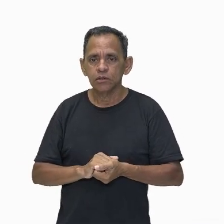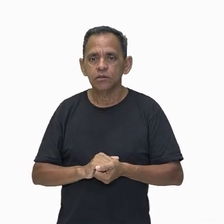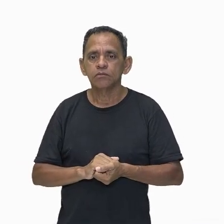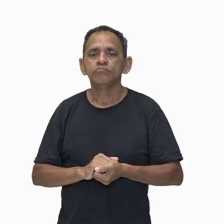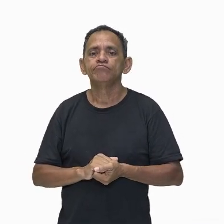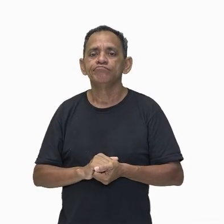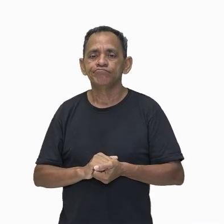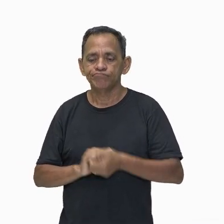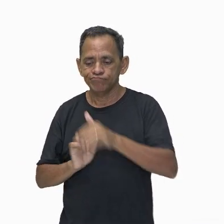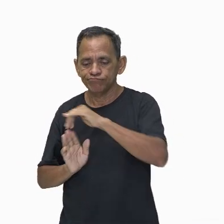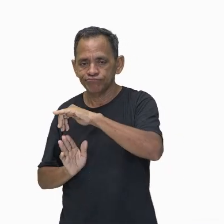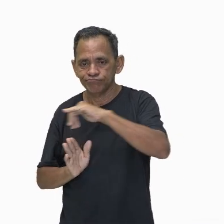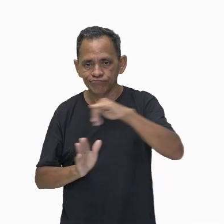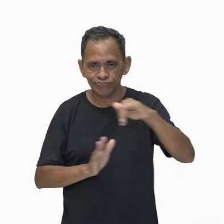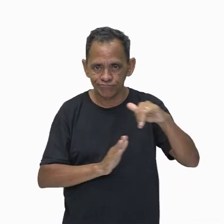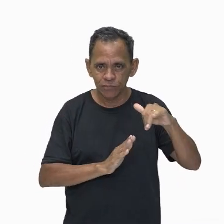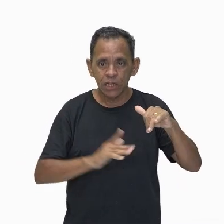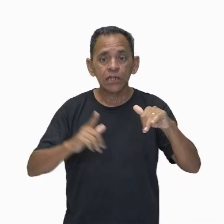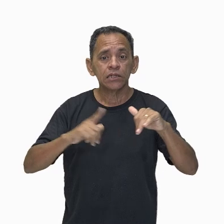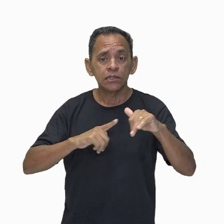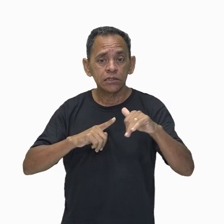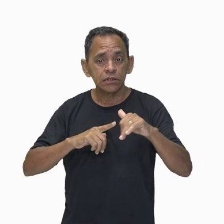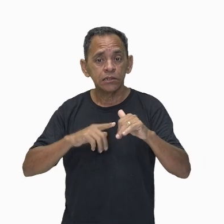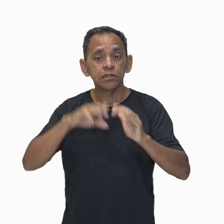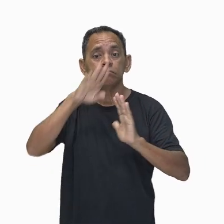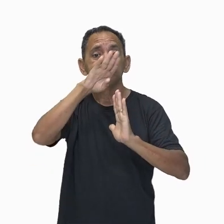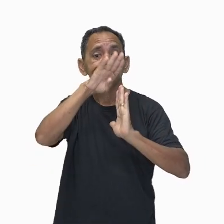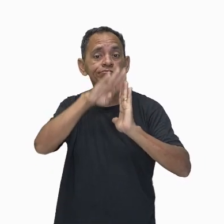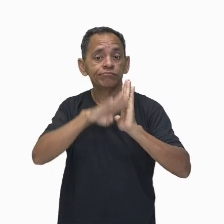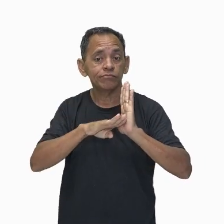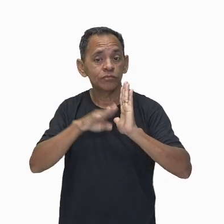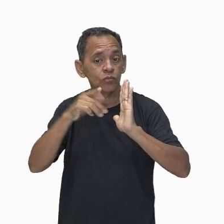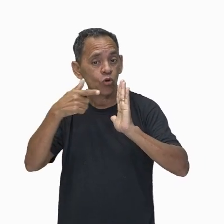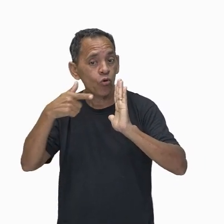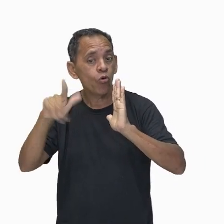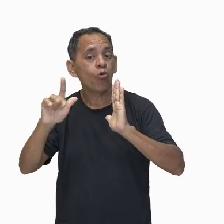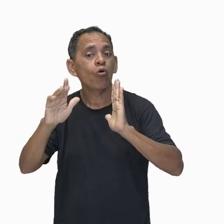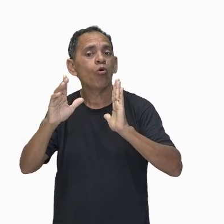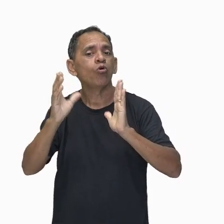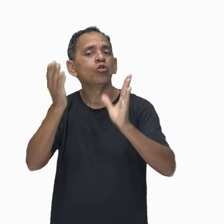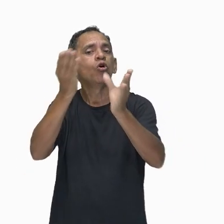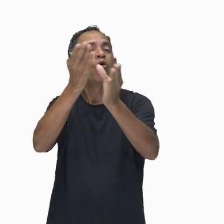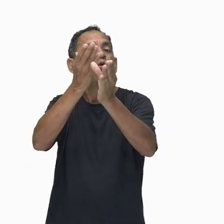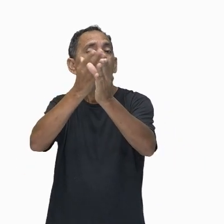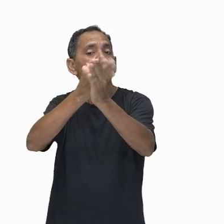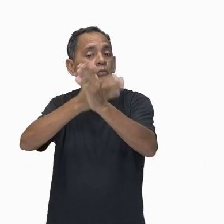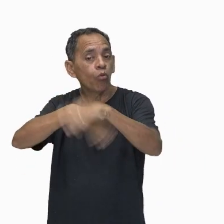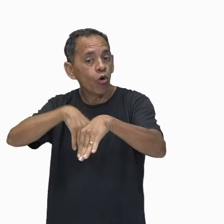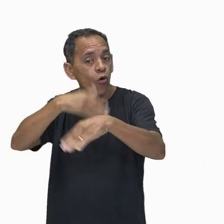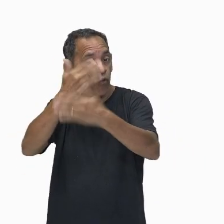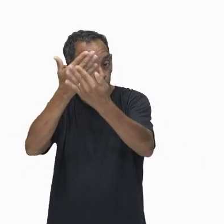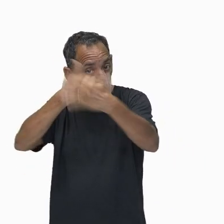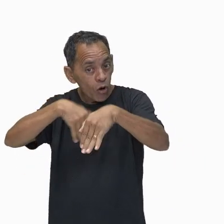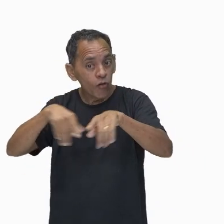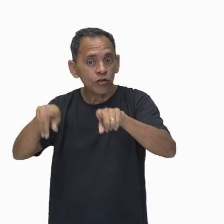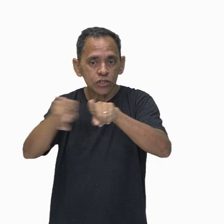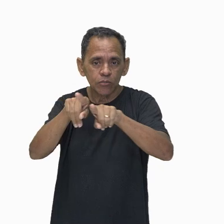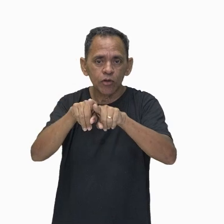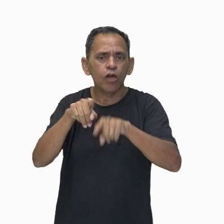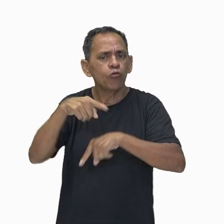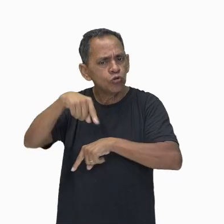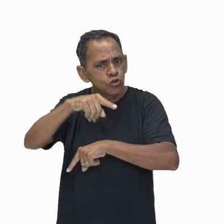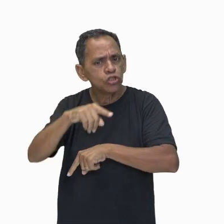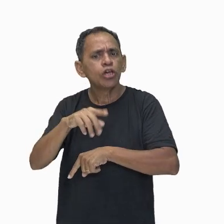tipo de classificação muito importante para a tua prova, muito importante para a tua vida aqui, que vai fazer prova,